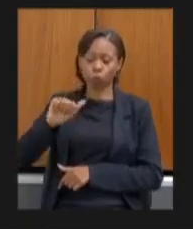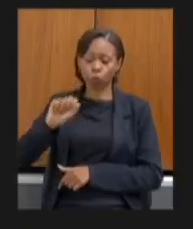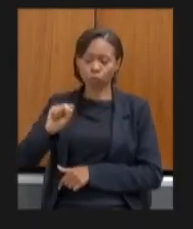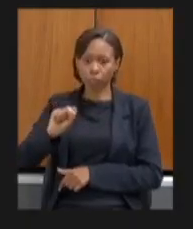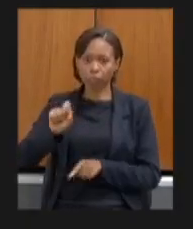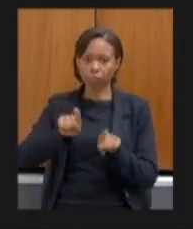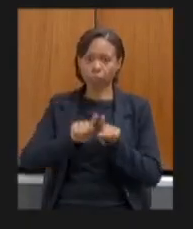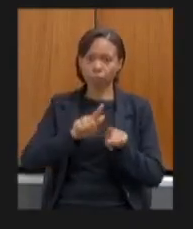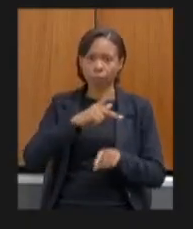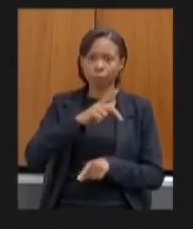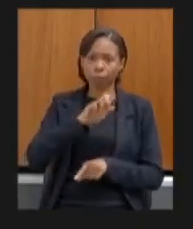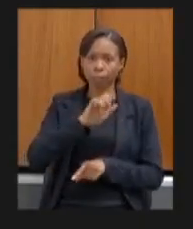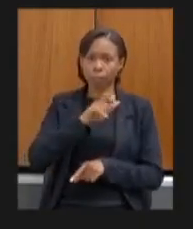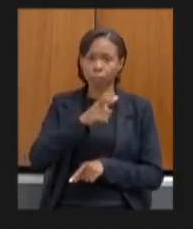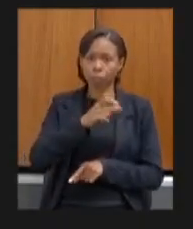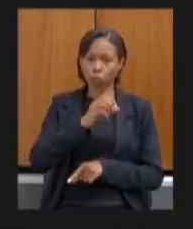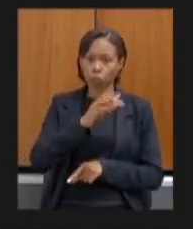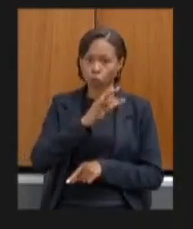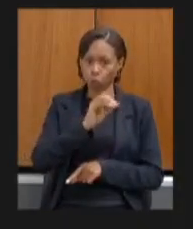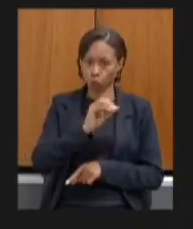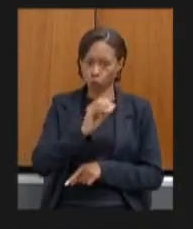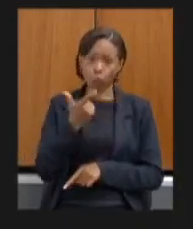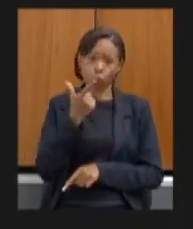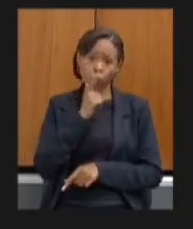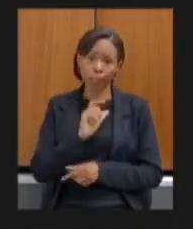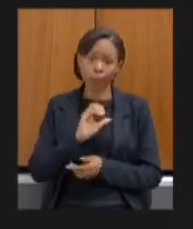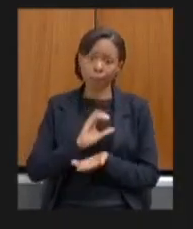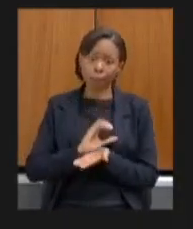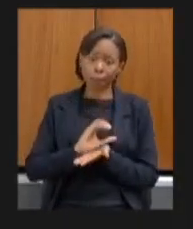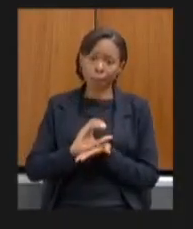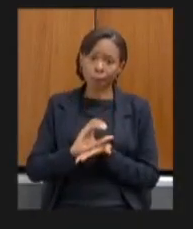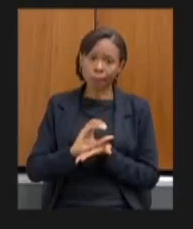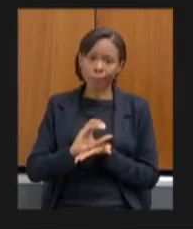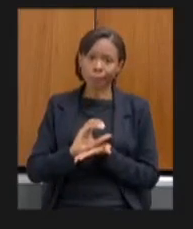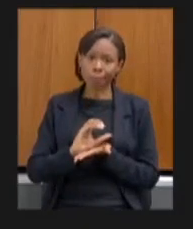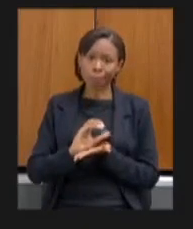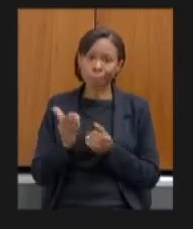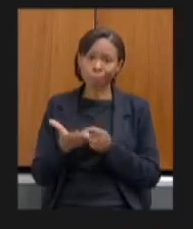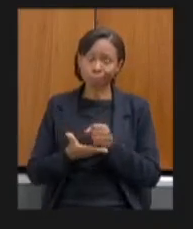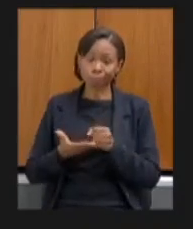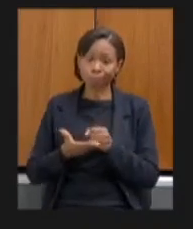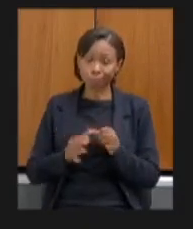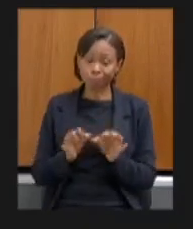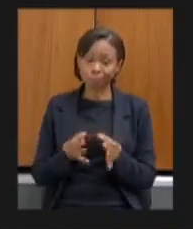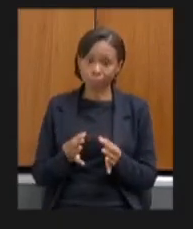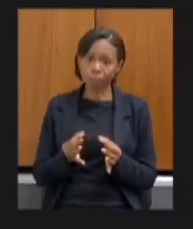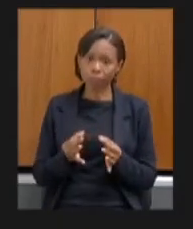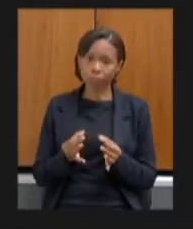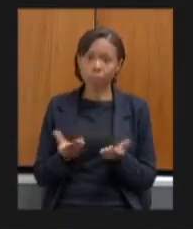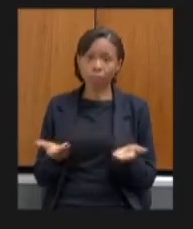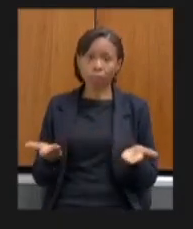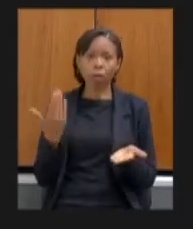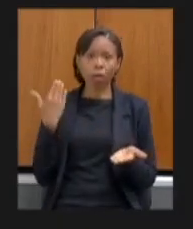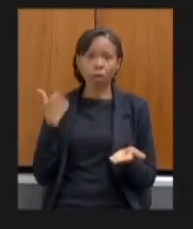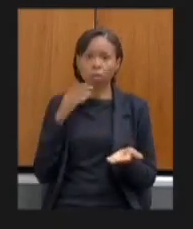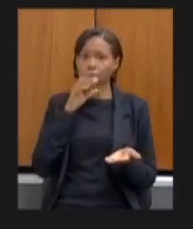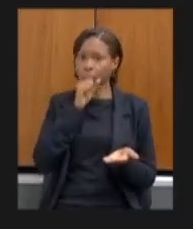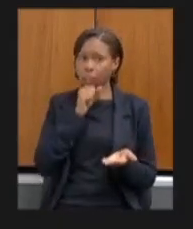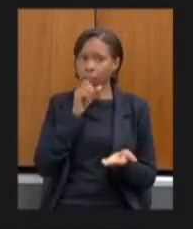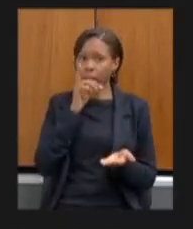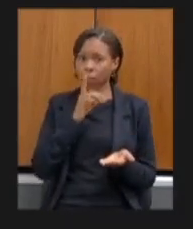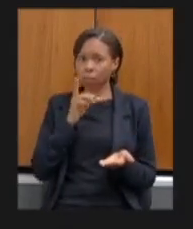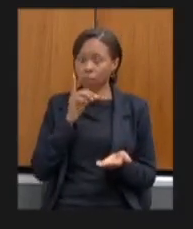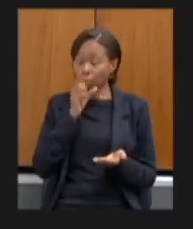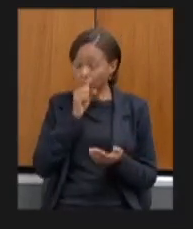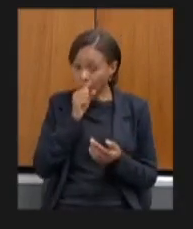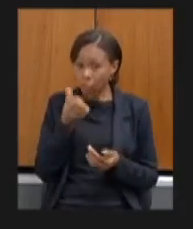sustentada. No último final de semana, na última quinta, sexta e sábado, nós tivemos a abertura das comportas do lago de